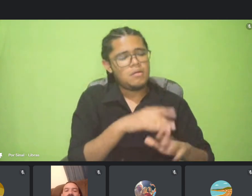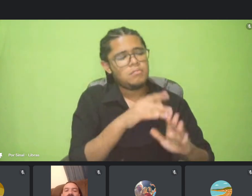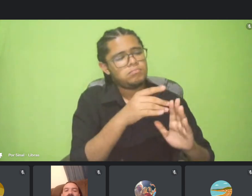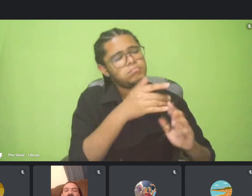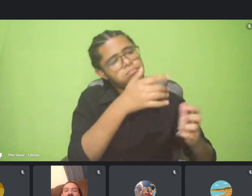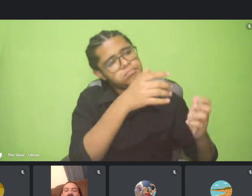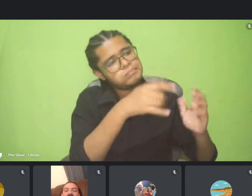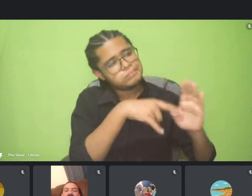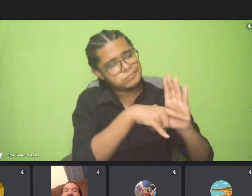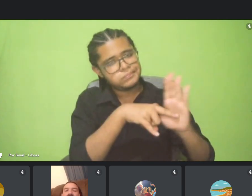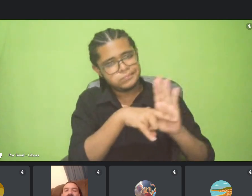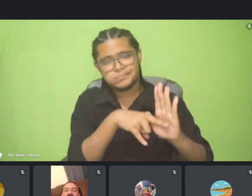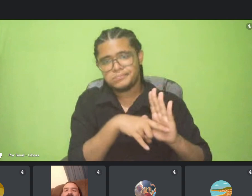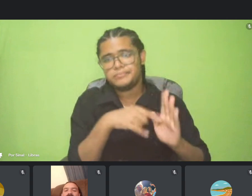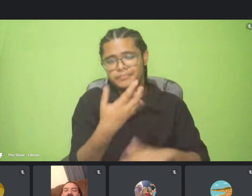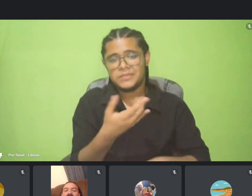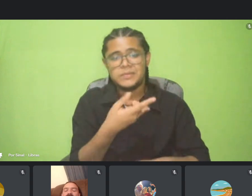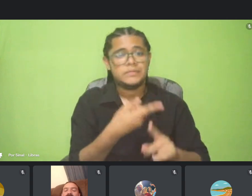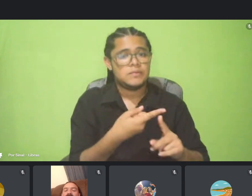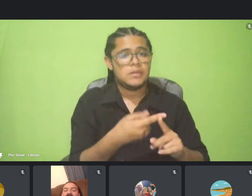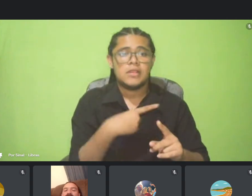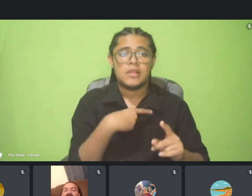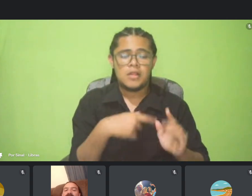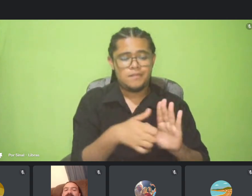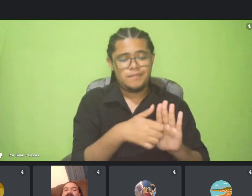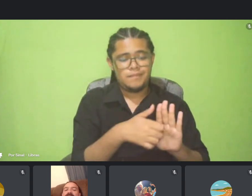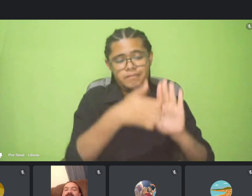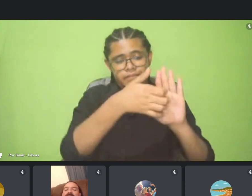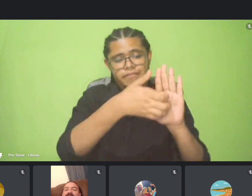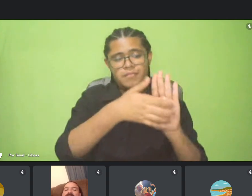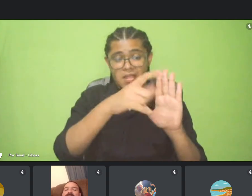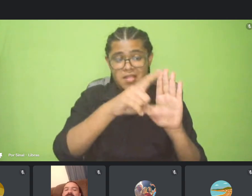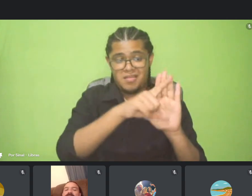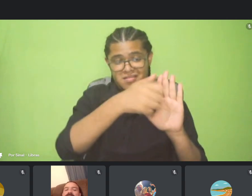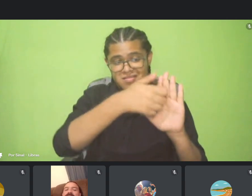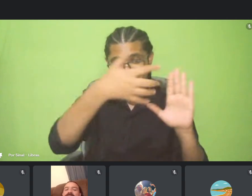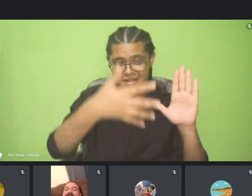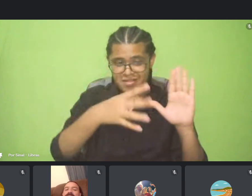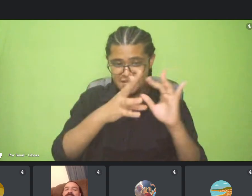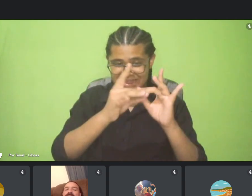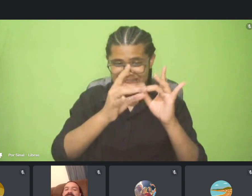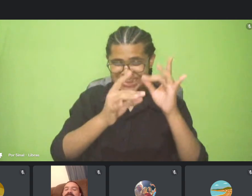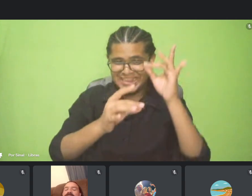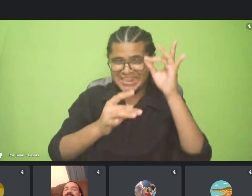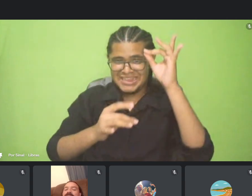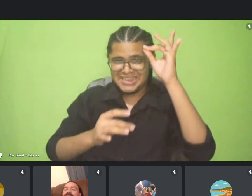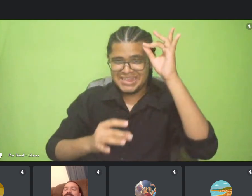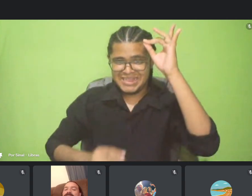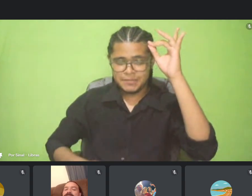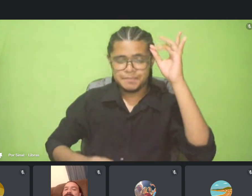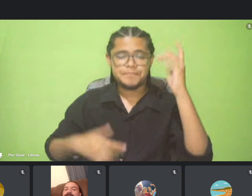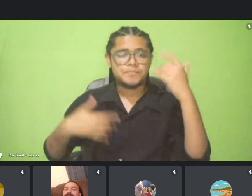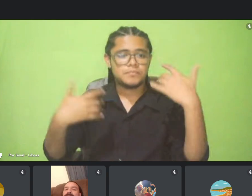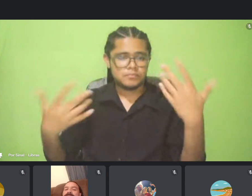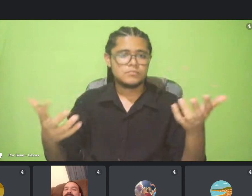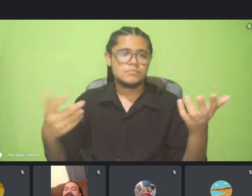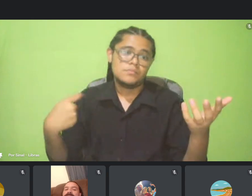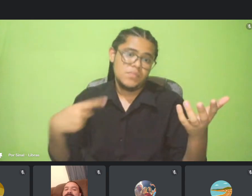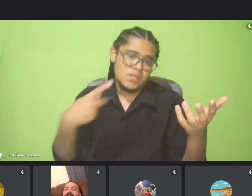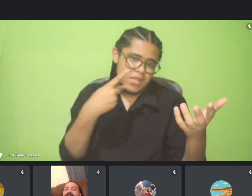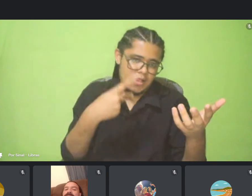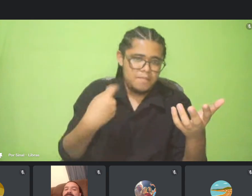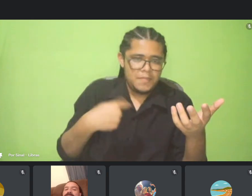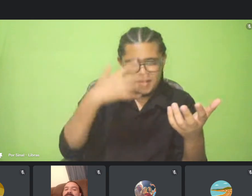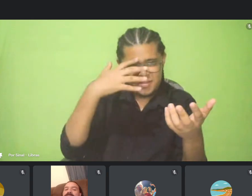é muito detalhe, né, gente, e no decreto de fomento, e a gente lembrava que a gente tinha visto, mas para dizer, tem que ter a certeza. Bom, eu sou a